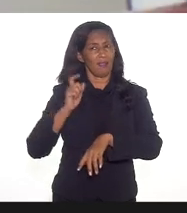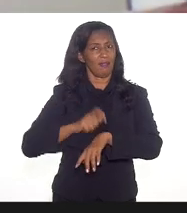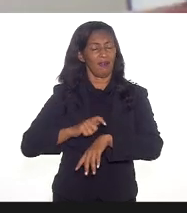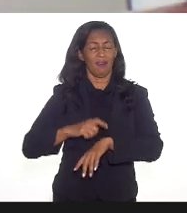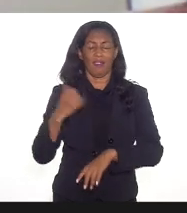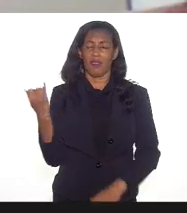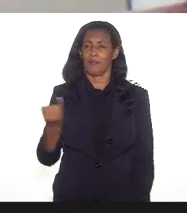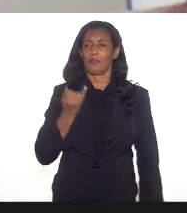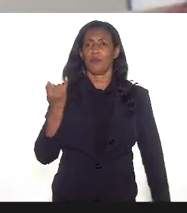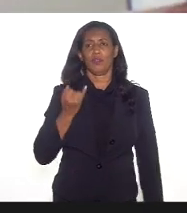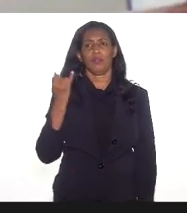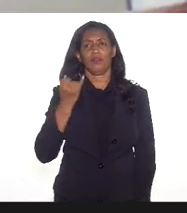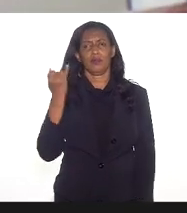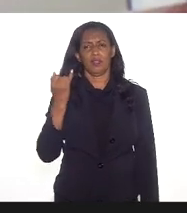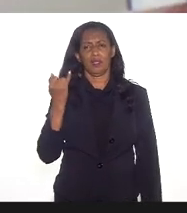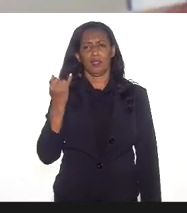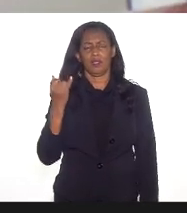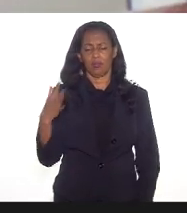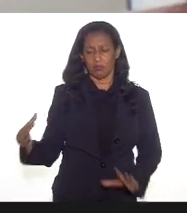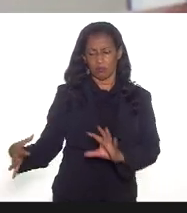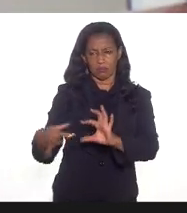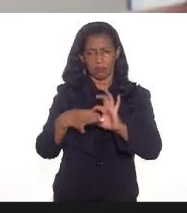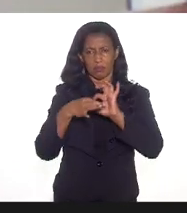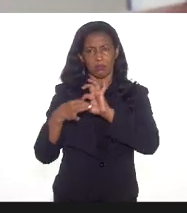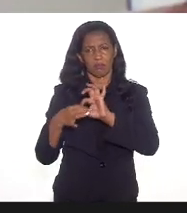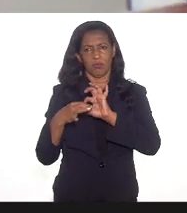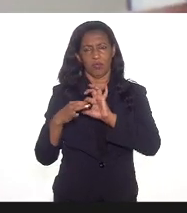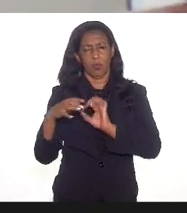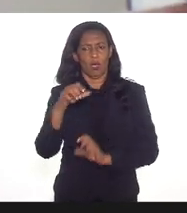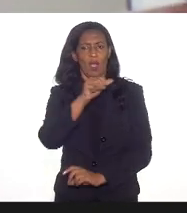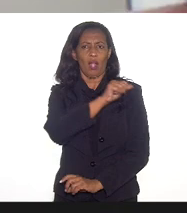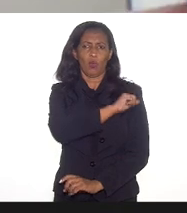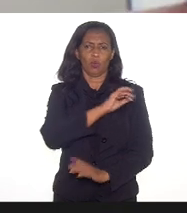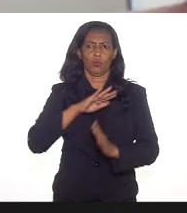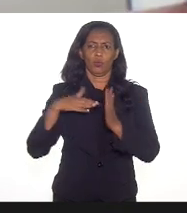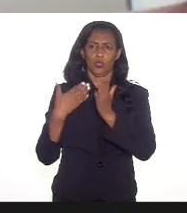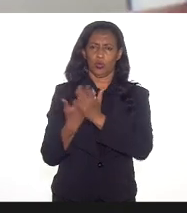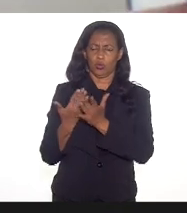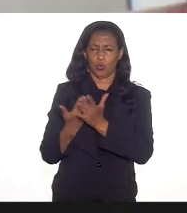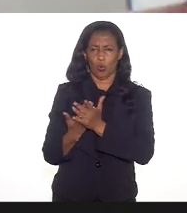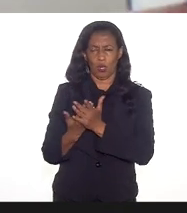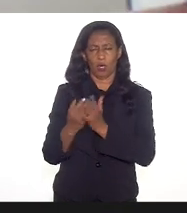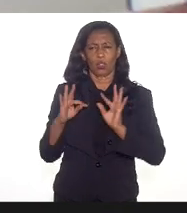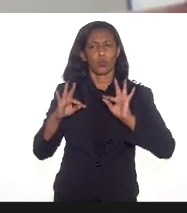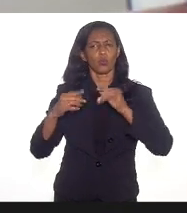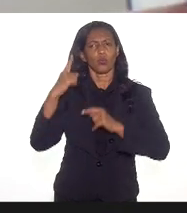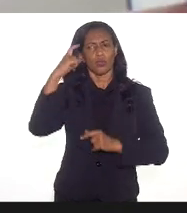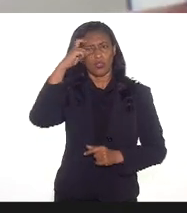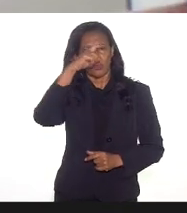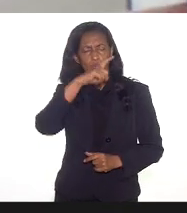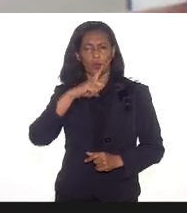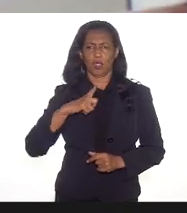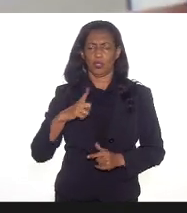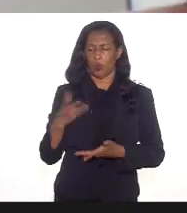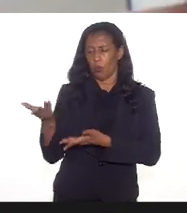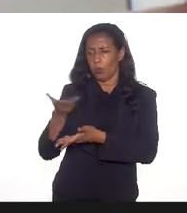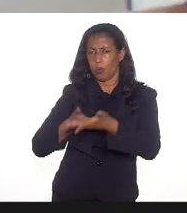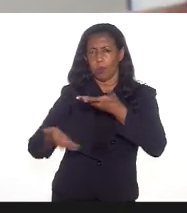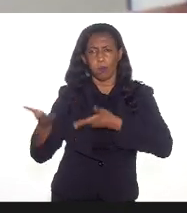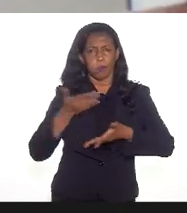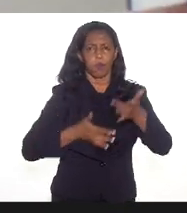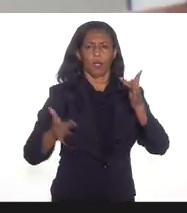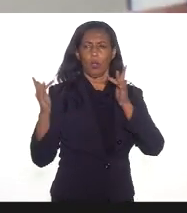inclusive, para fortalecer o vínculo do estudante com a escola. Né? Com toda a dificuldade que ele está tendo de interagir, de manter